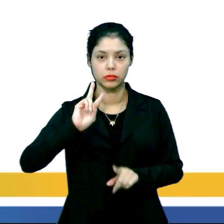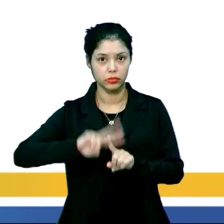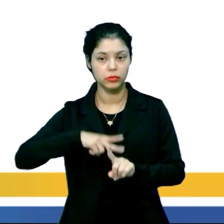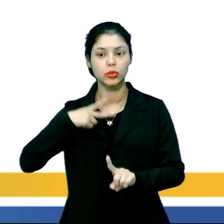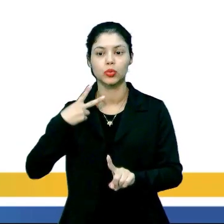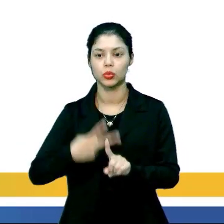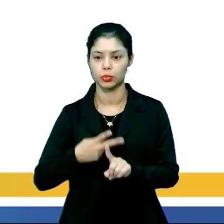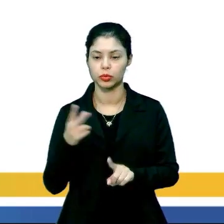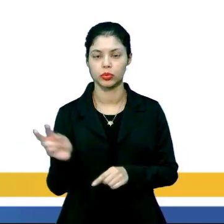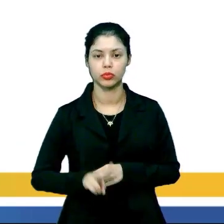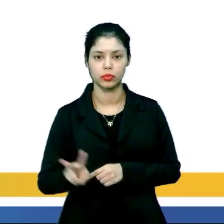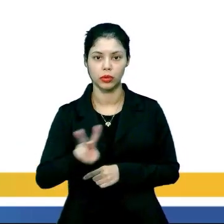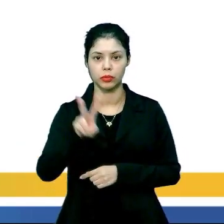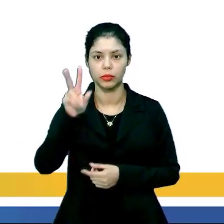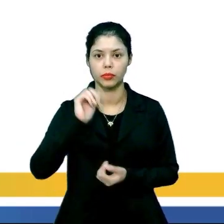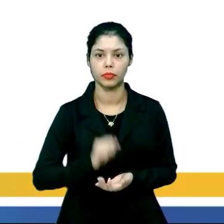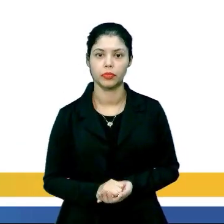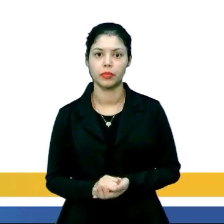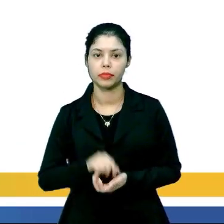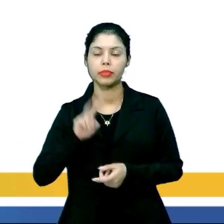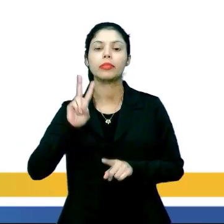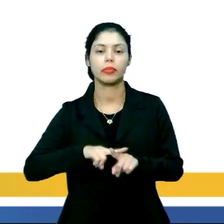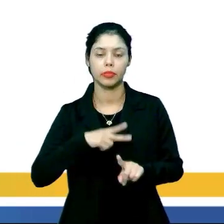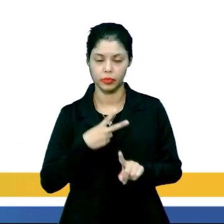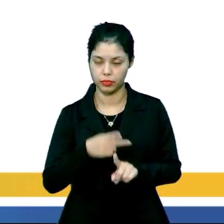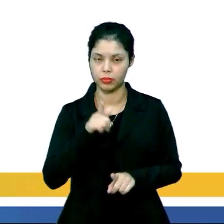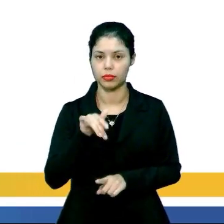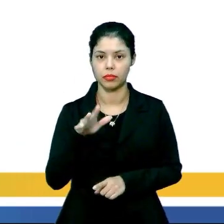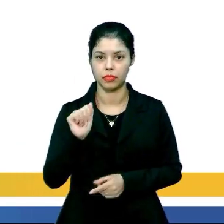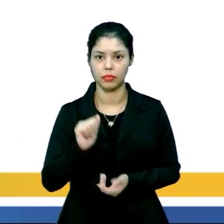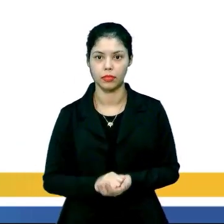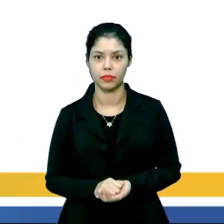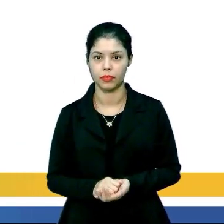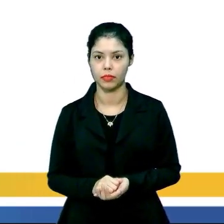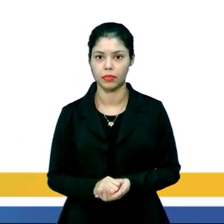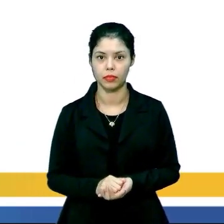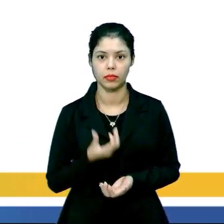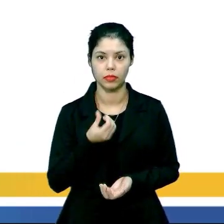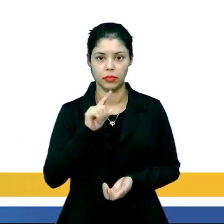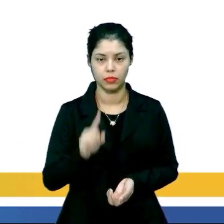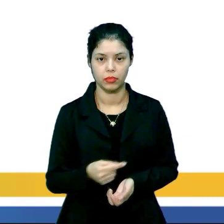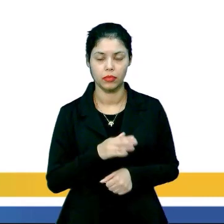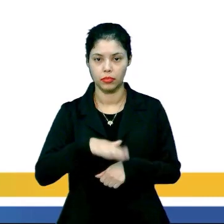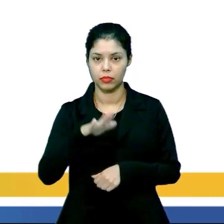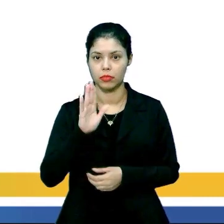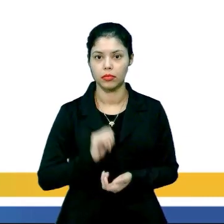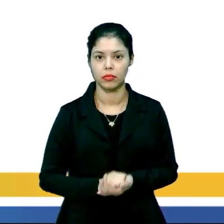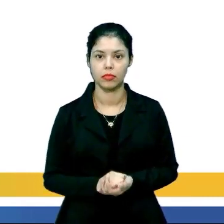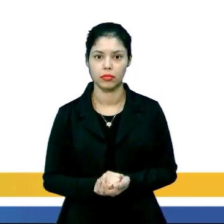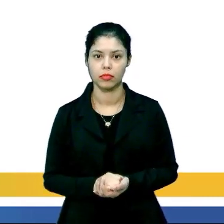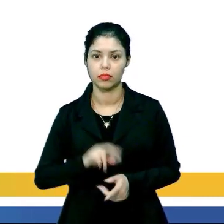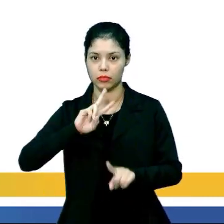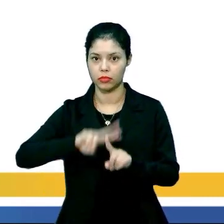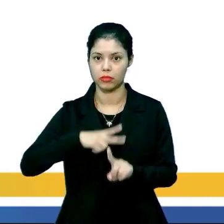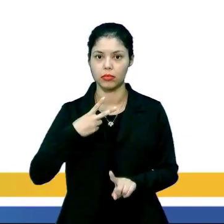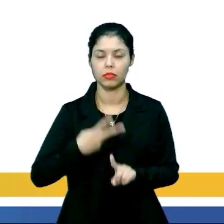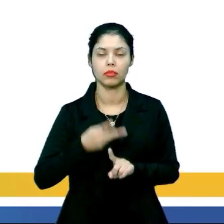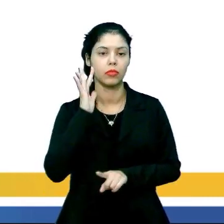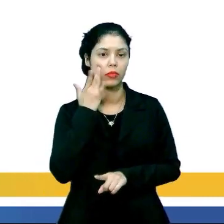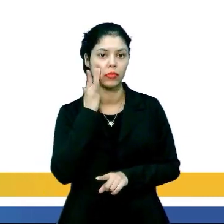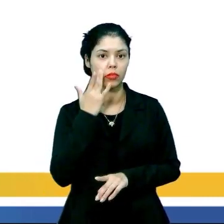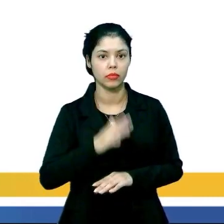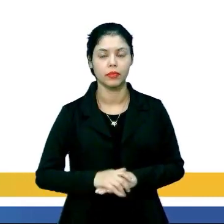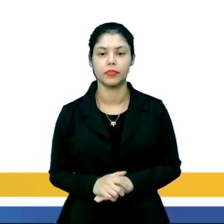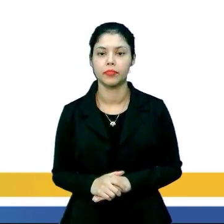do preço, é o dobro de gemas, só que com 6.000 a mais, e o dobro de moedas